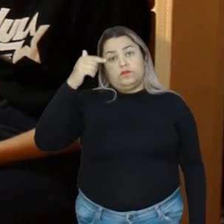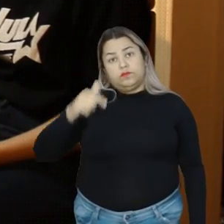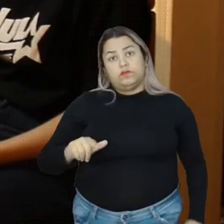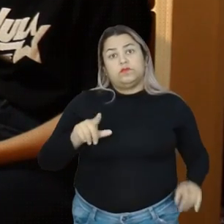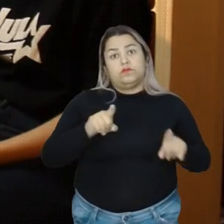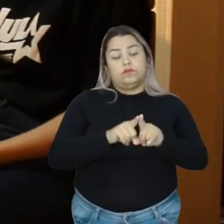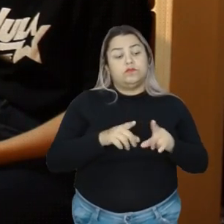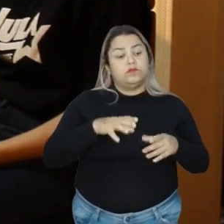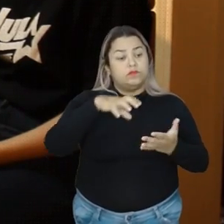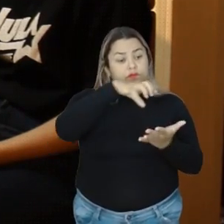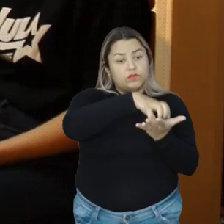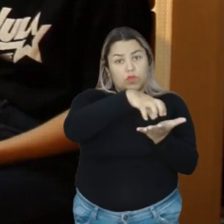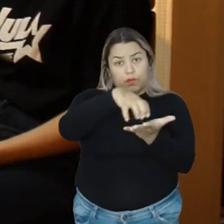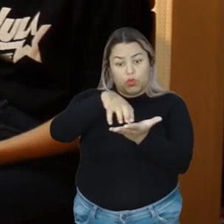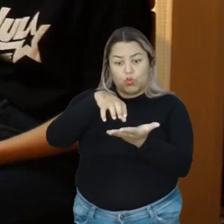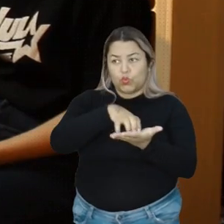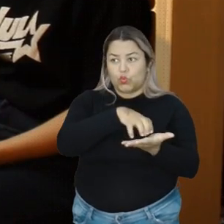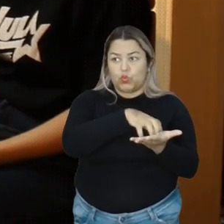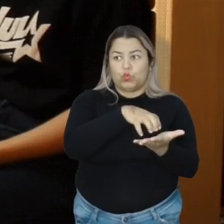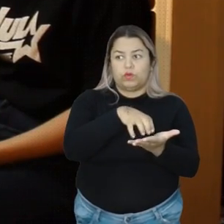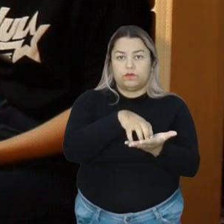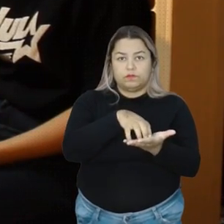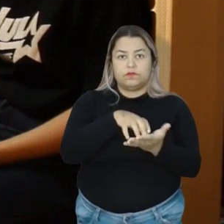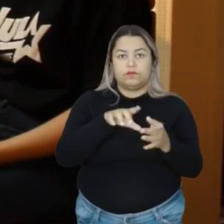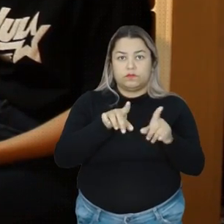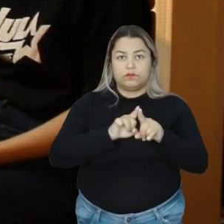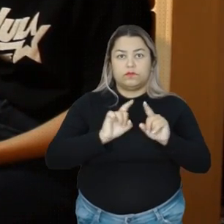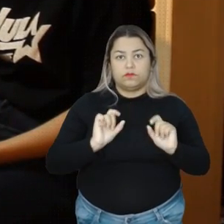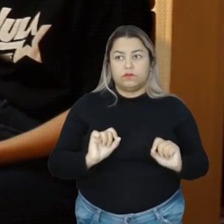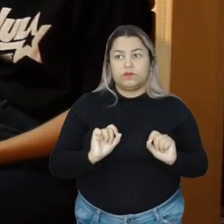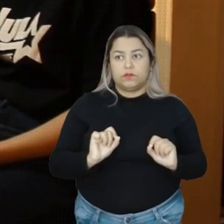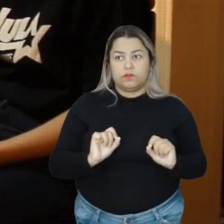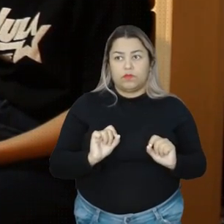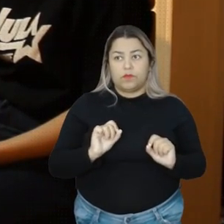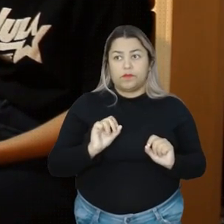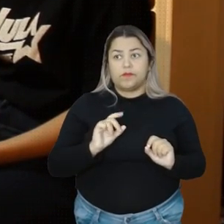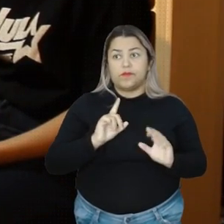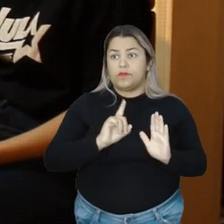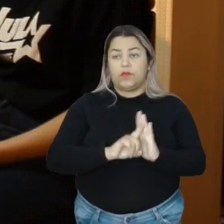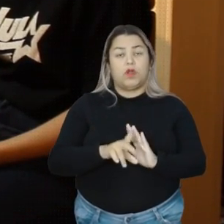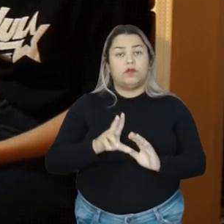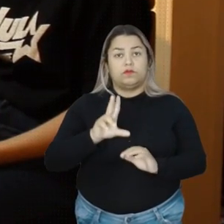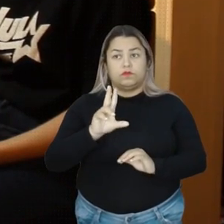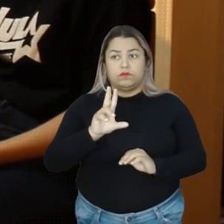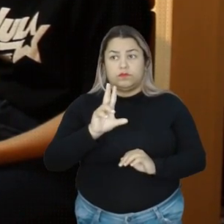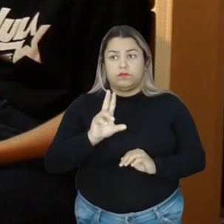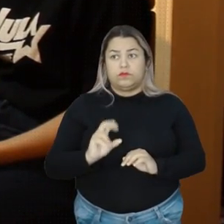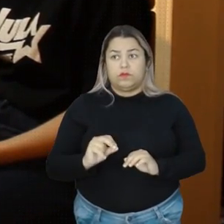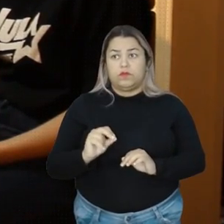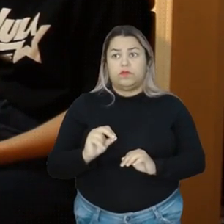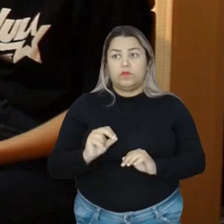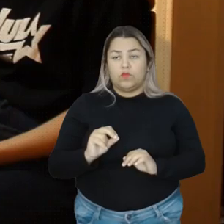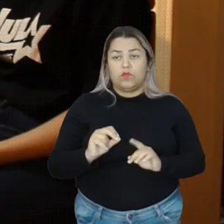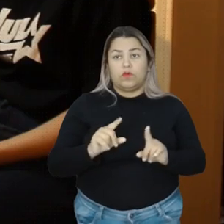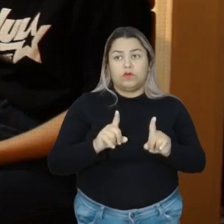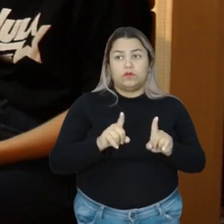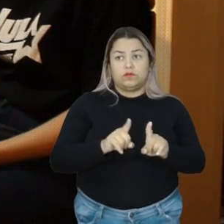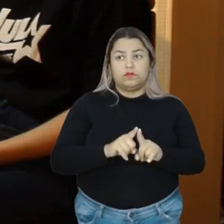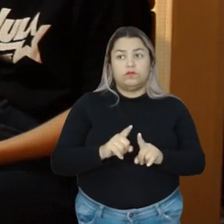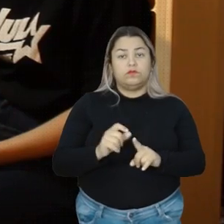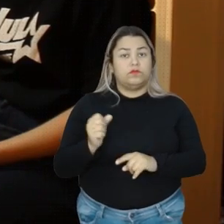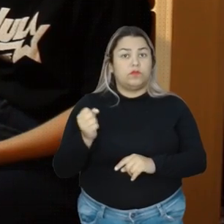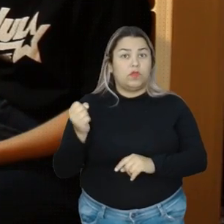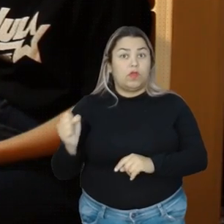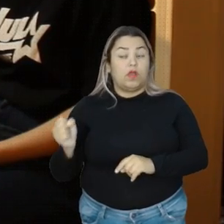outros setores, nós falamos, não podemos deixar assim, né? vamos para a luta, vamos recuperar essa coisa que estão nos surrupiando por